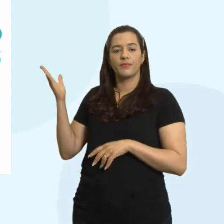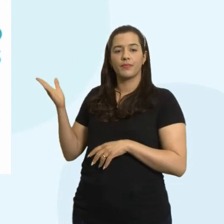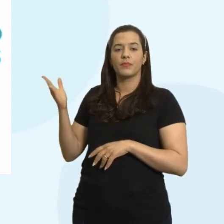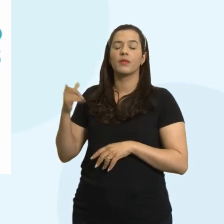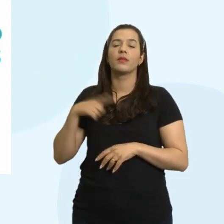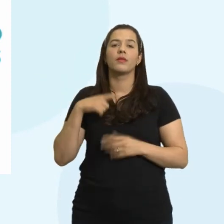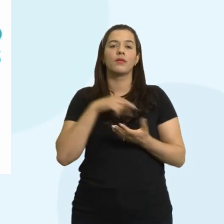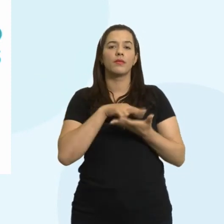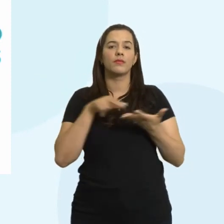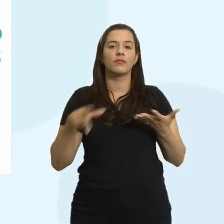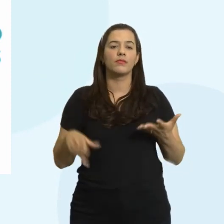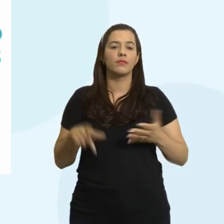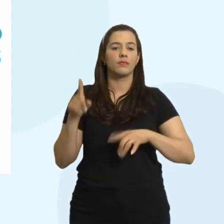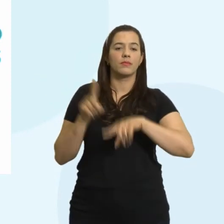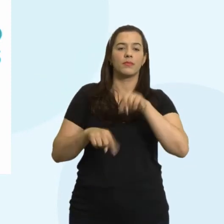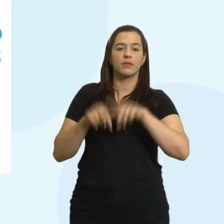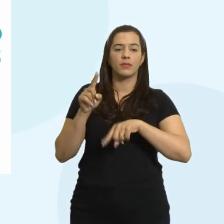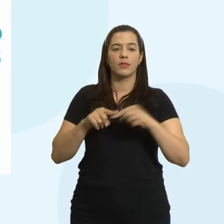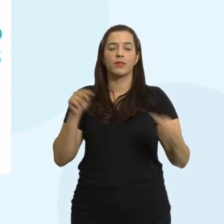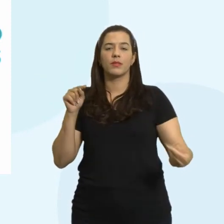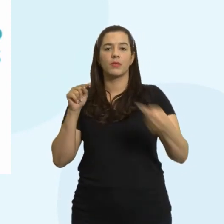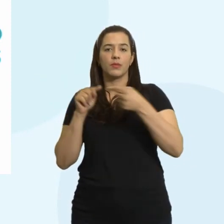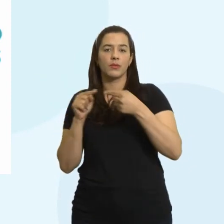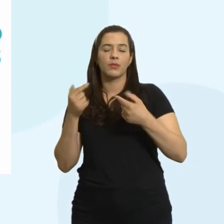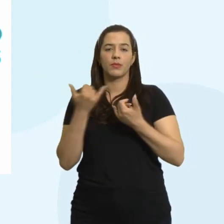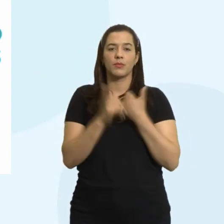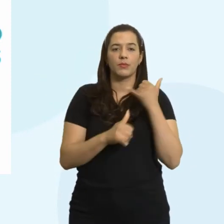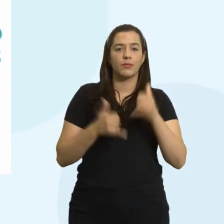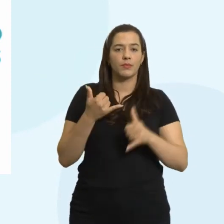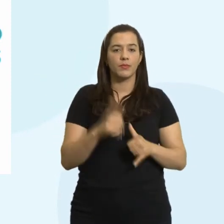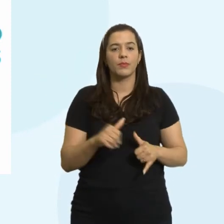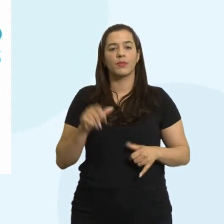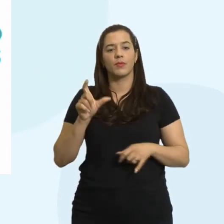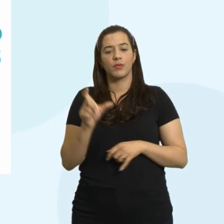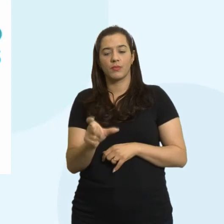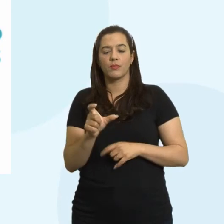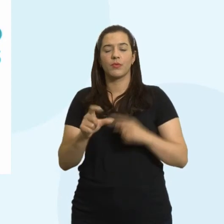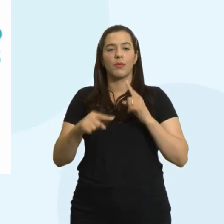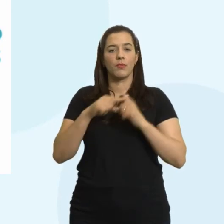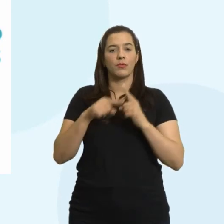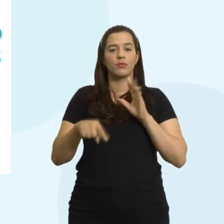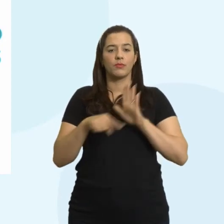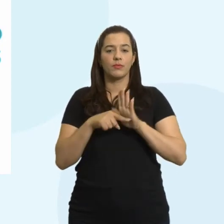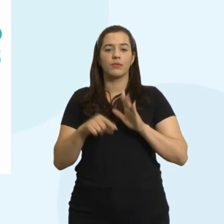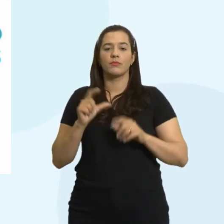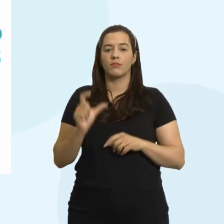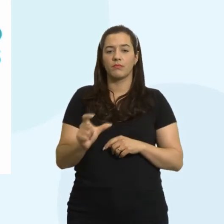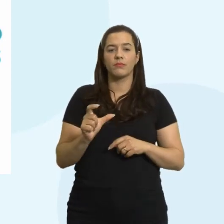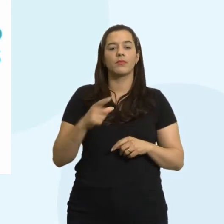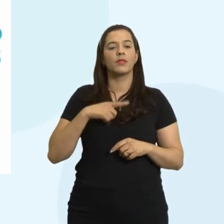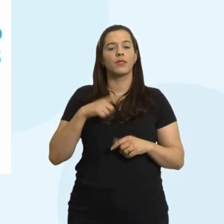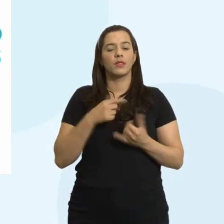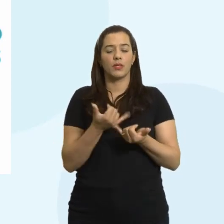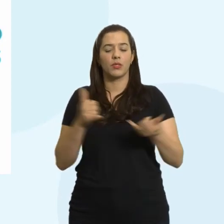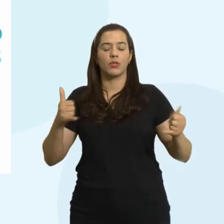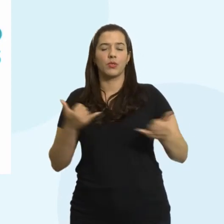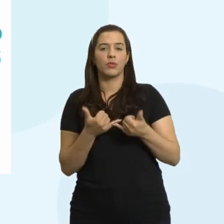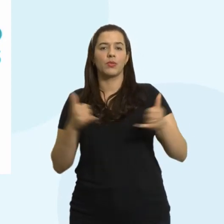suas propriedades com ênfase em metais e utilização de pilhas na galvanização, e a relação entre energia elétrica